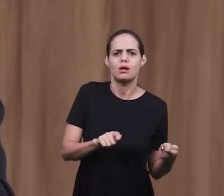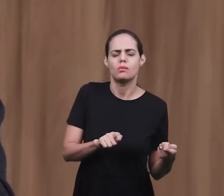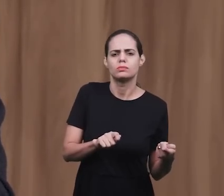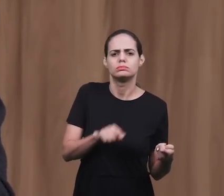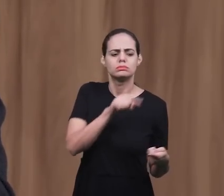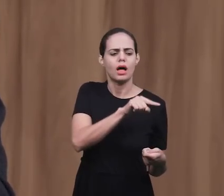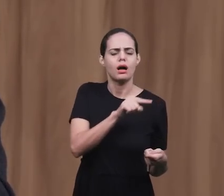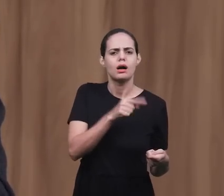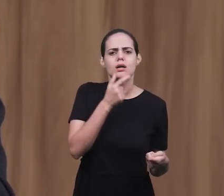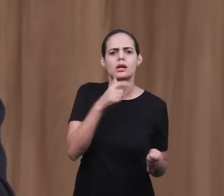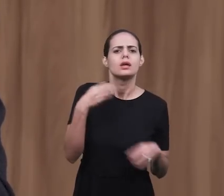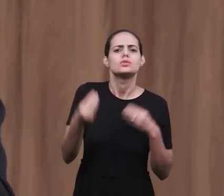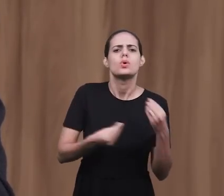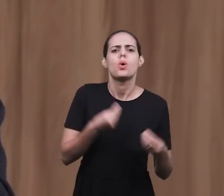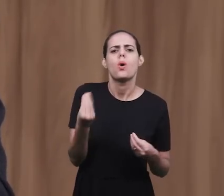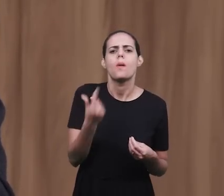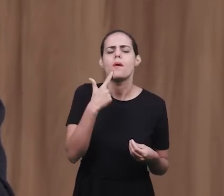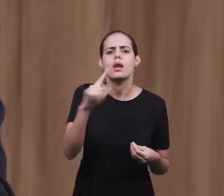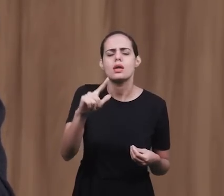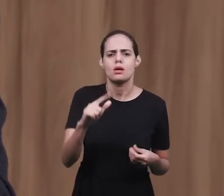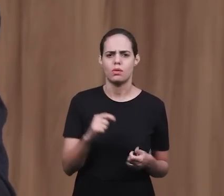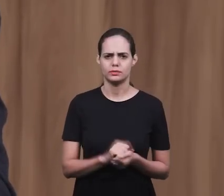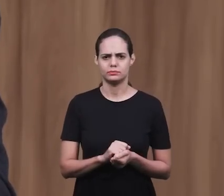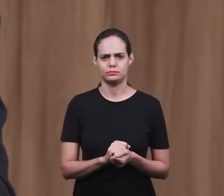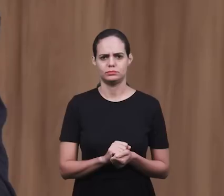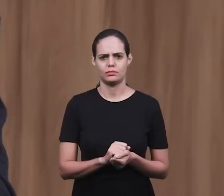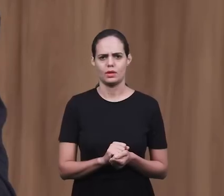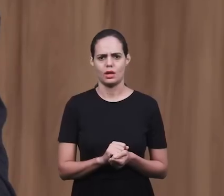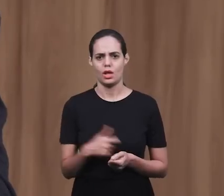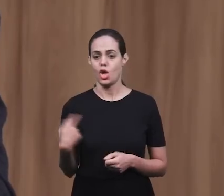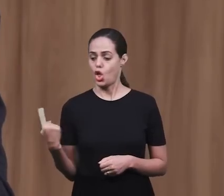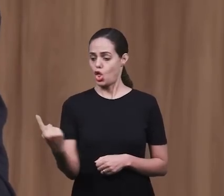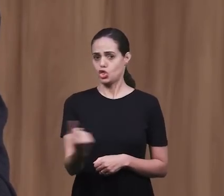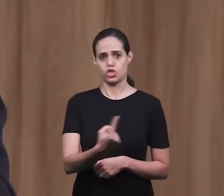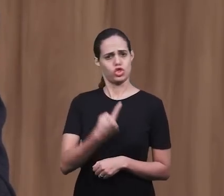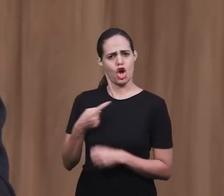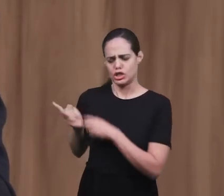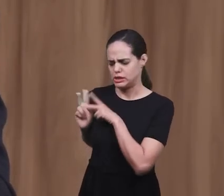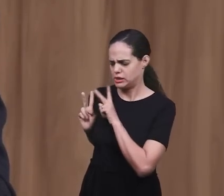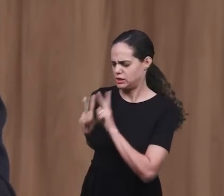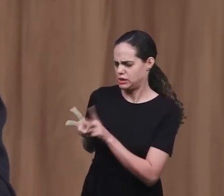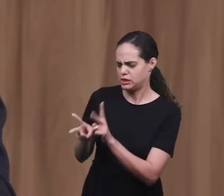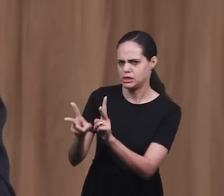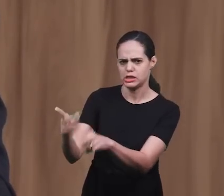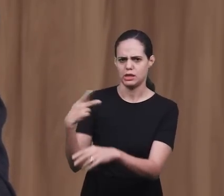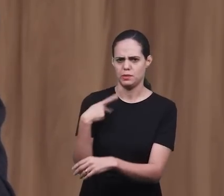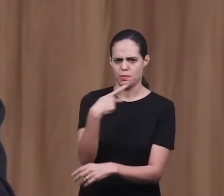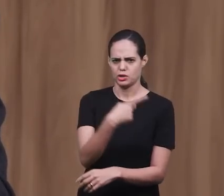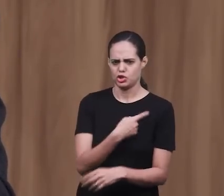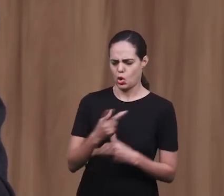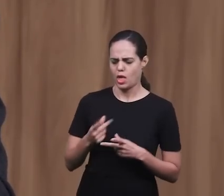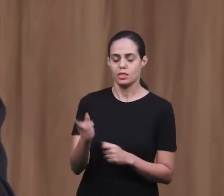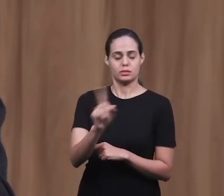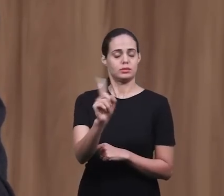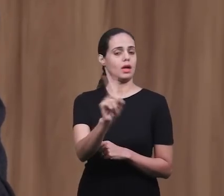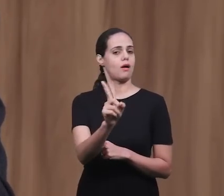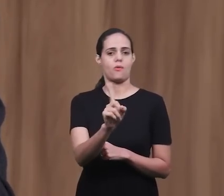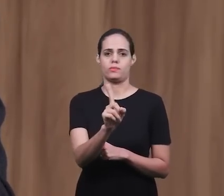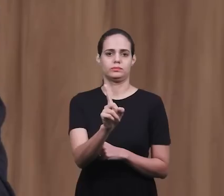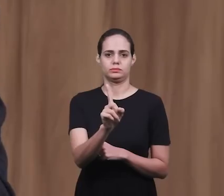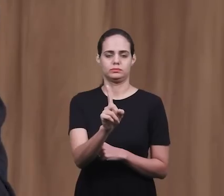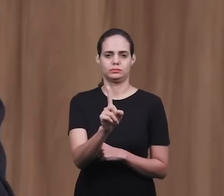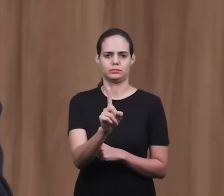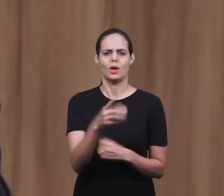né? Nós não somos pastores, nós estamos pastores. Aí como é que você traduz isso para o inglês? Então a saída foi a